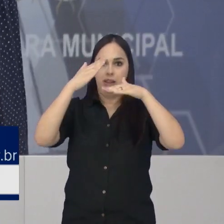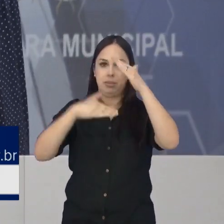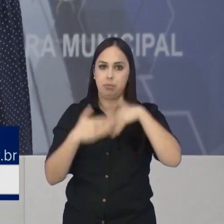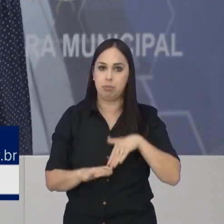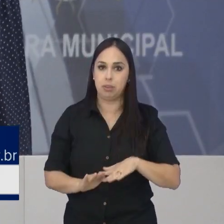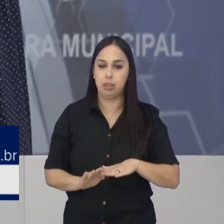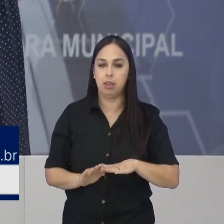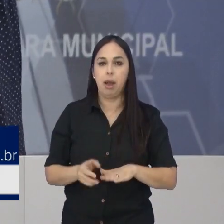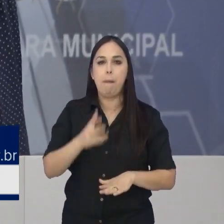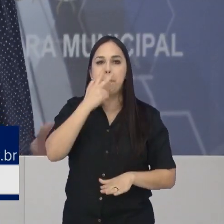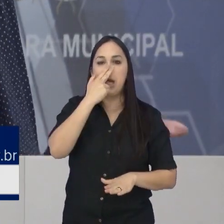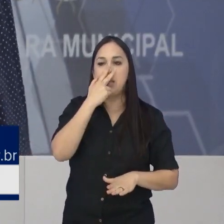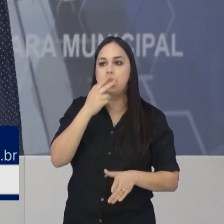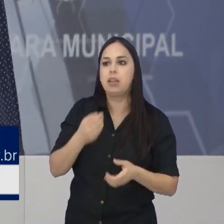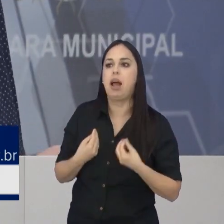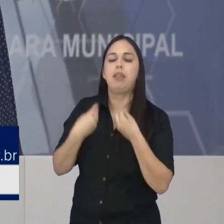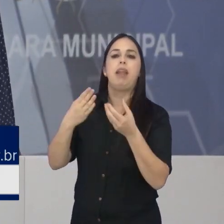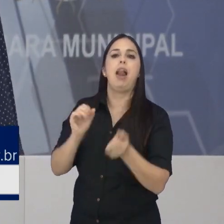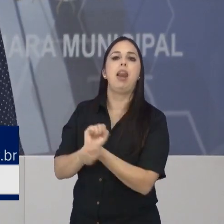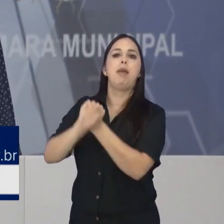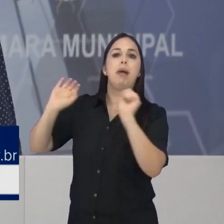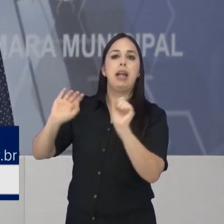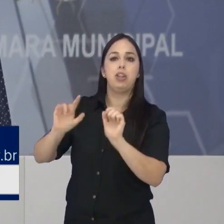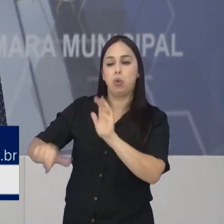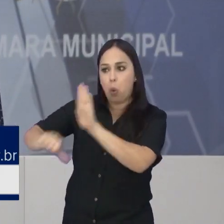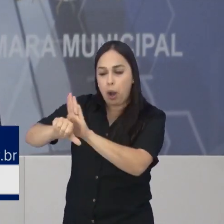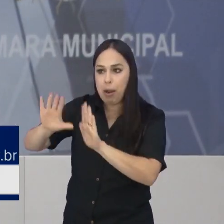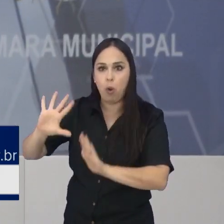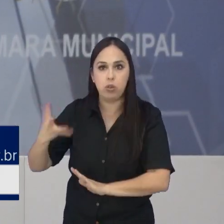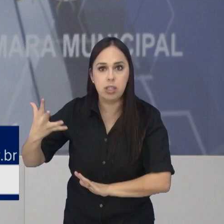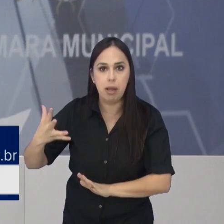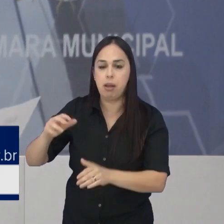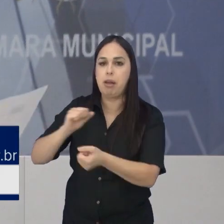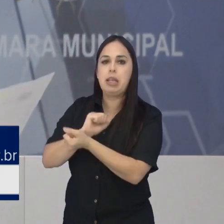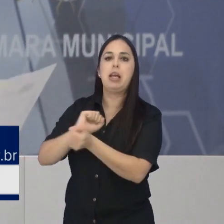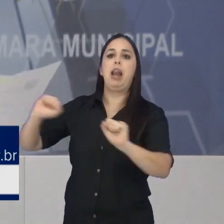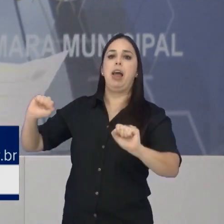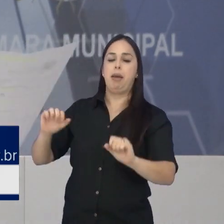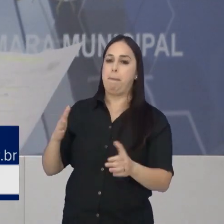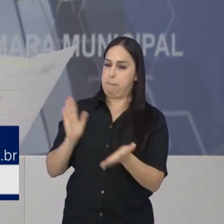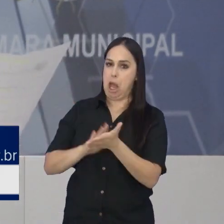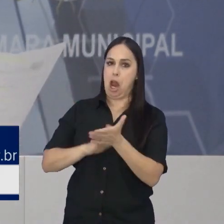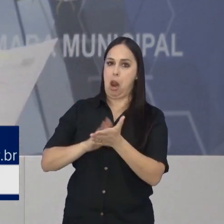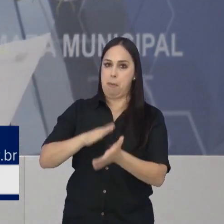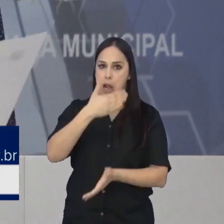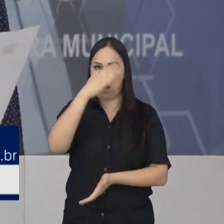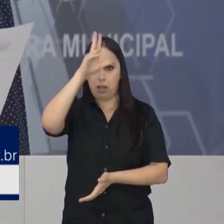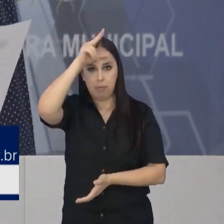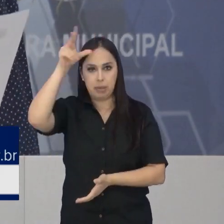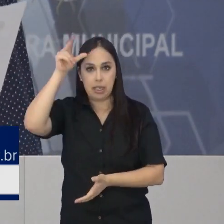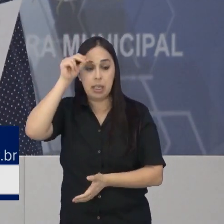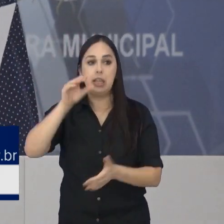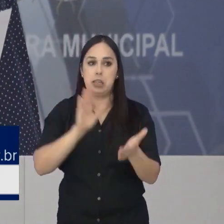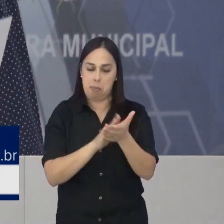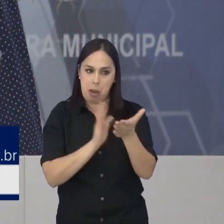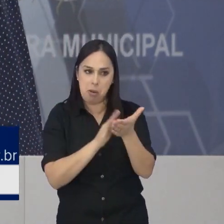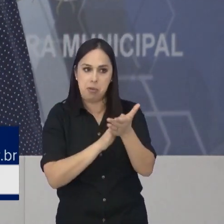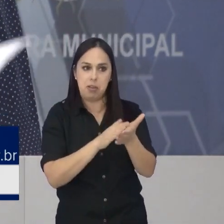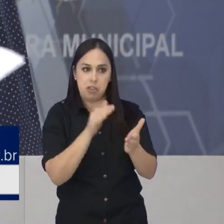já cometido. Parabéns, parabéns ao governo. E parabéns ainda para quem votar a favor